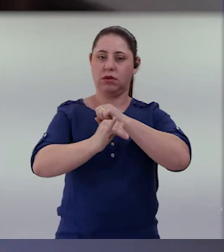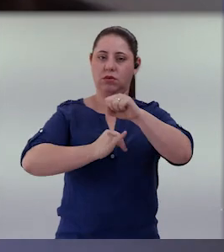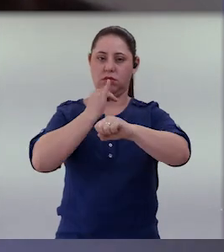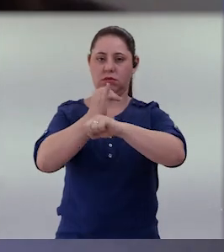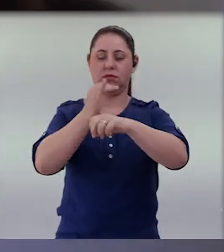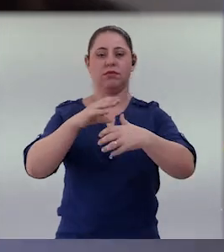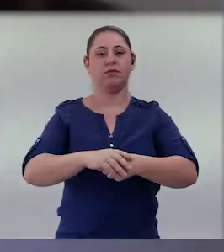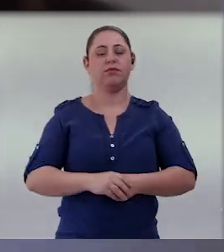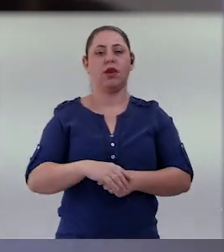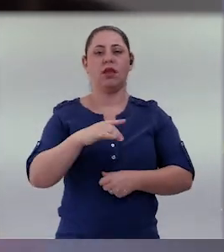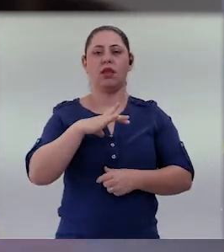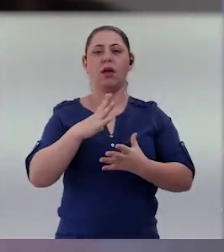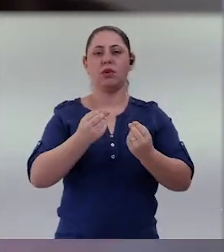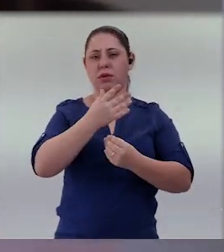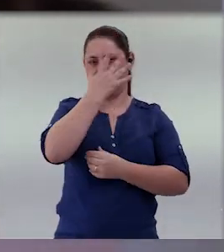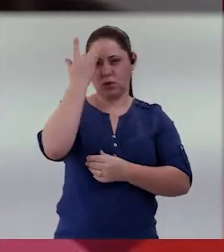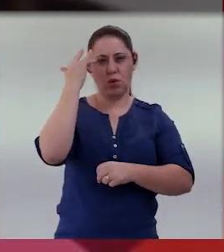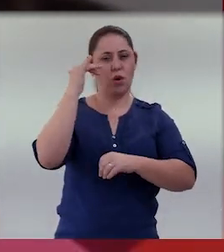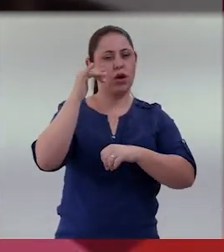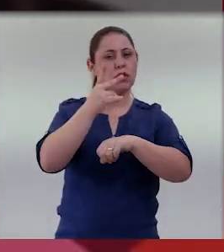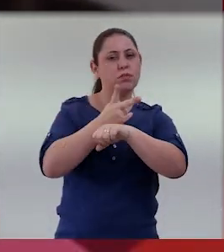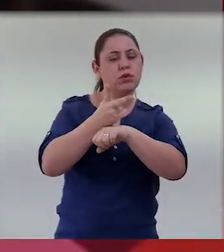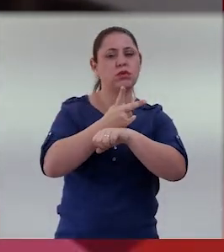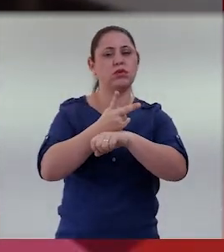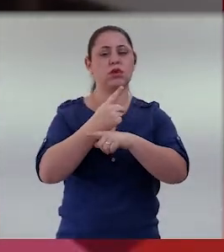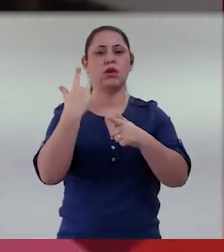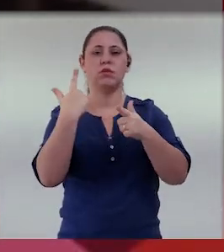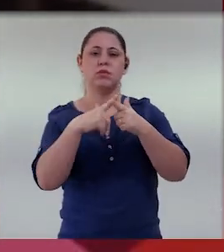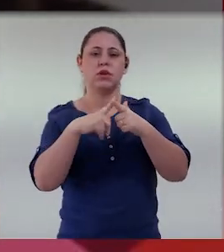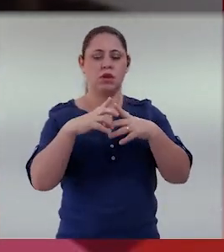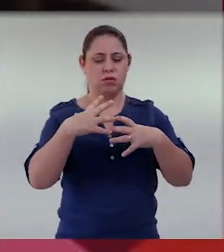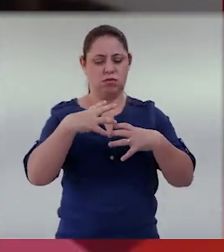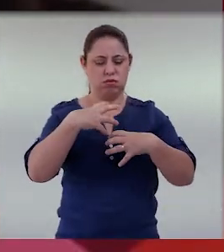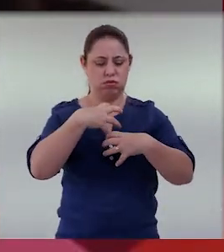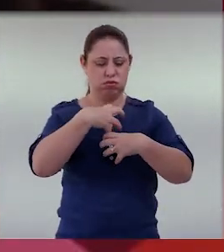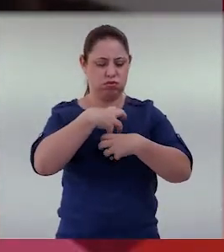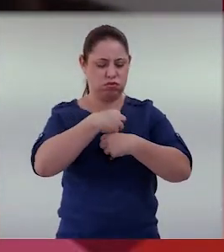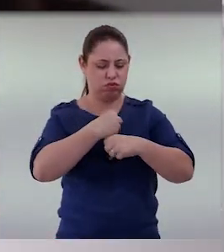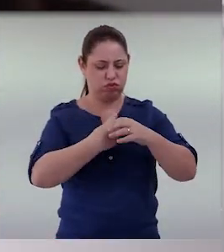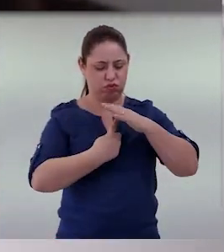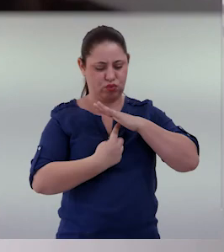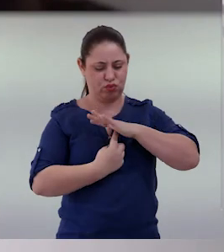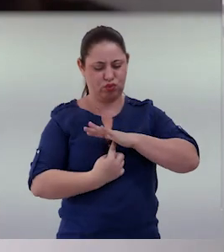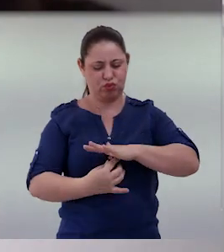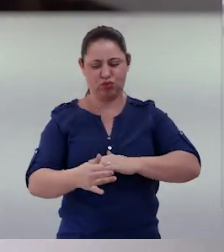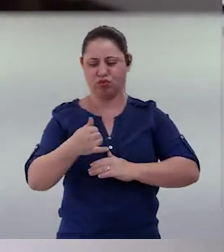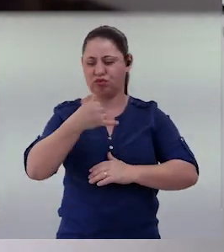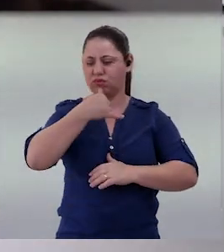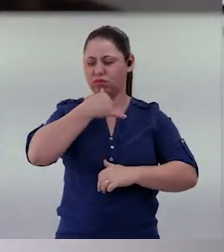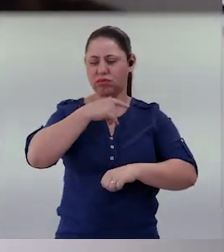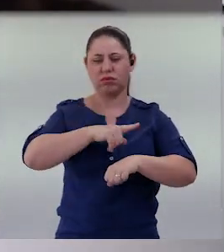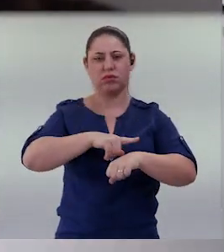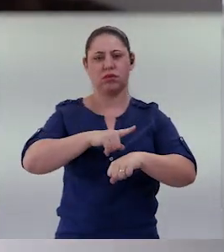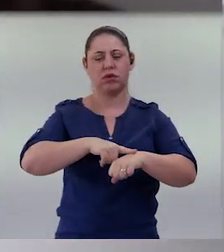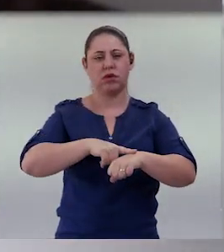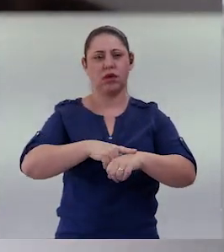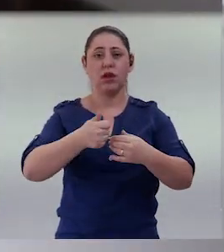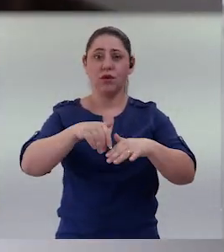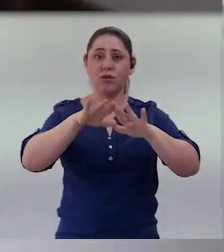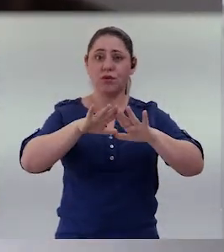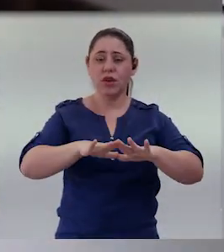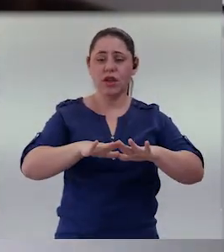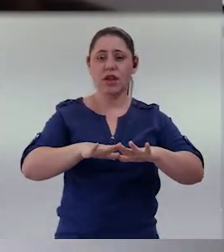tanto presencial como online. Tem muita gente que acaba procurando por uma questão de depressão, né, uma